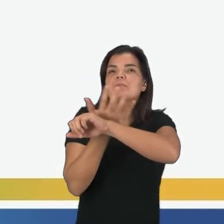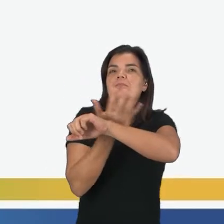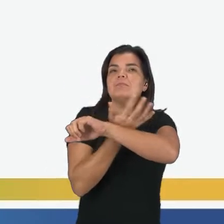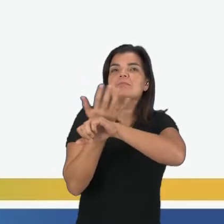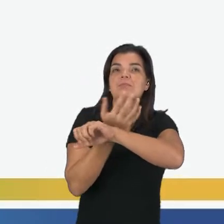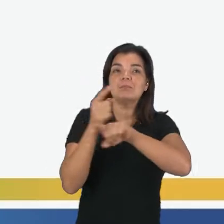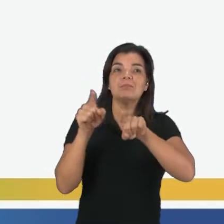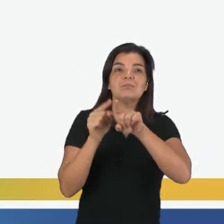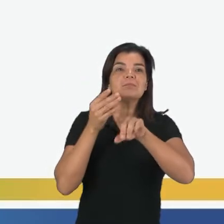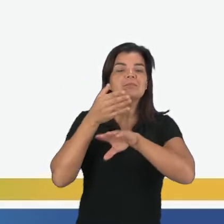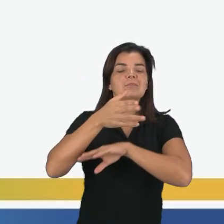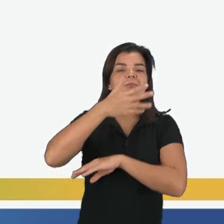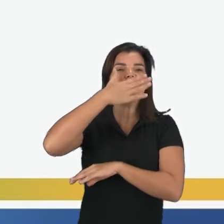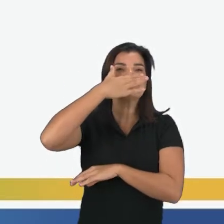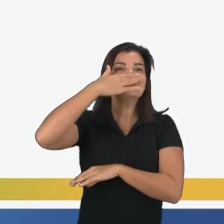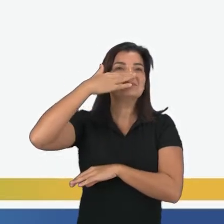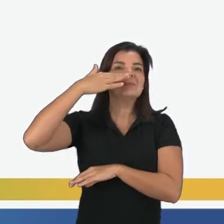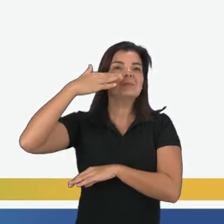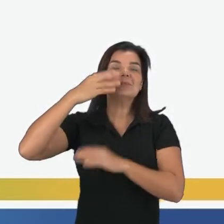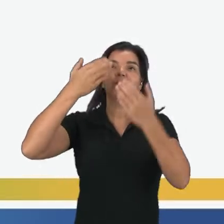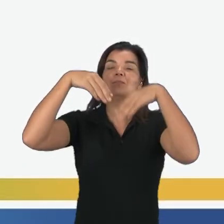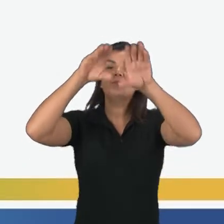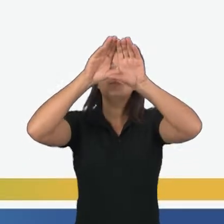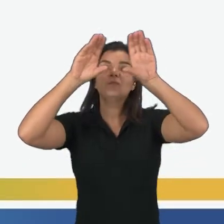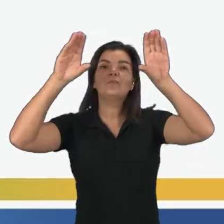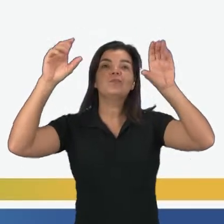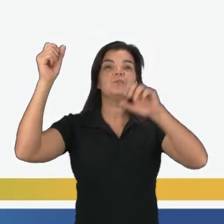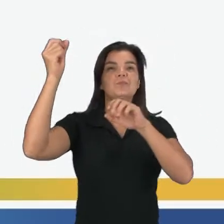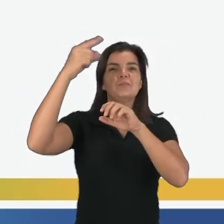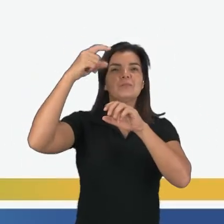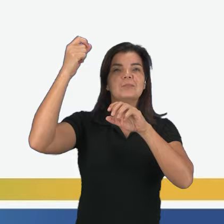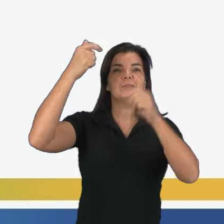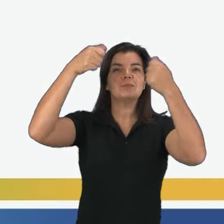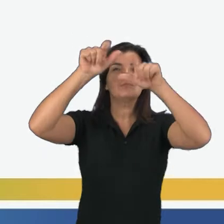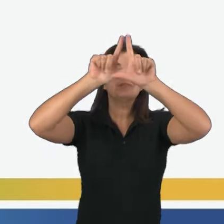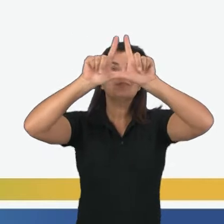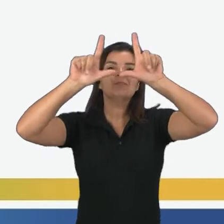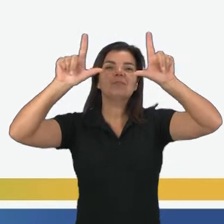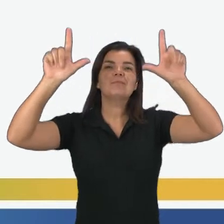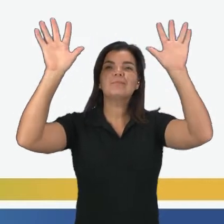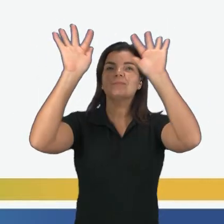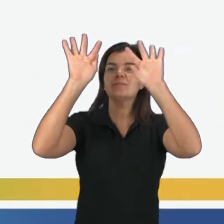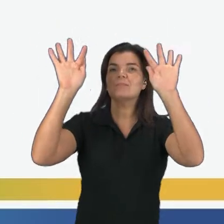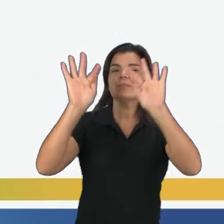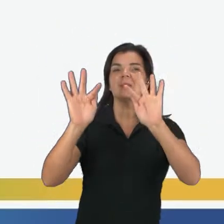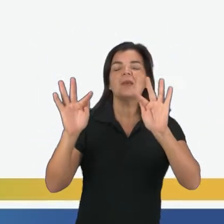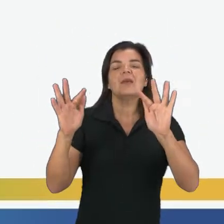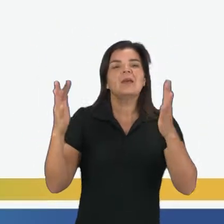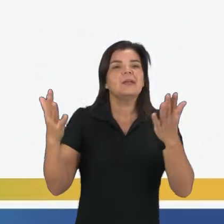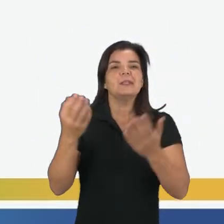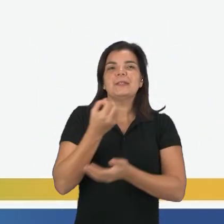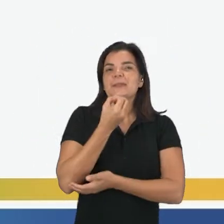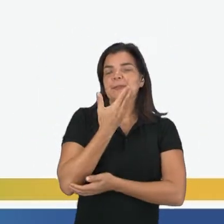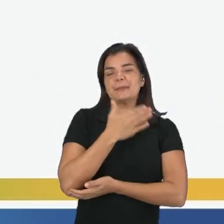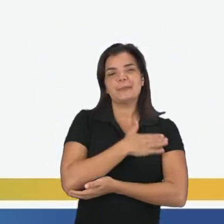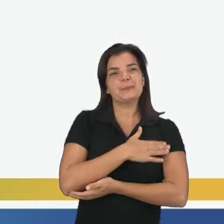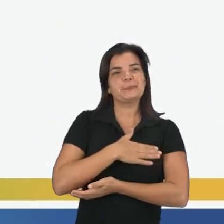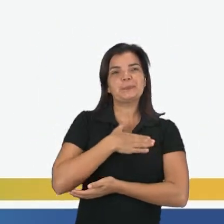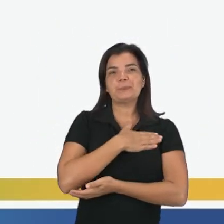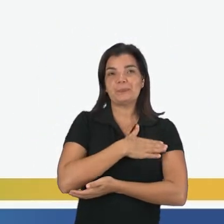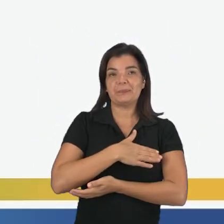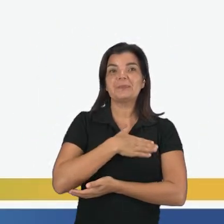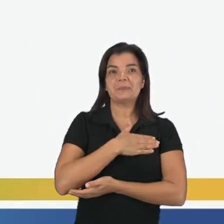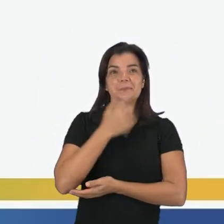verdinho adentrava em nossas narinas. O céu azul límpido irradiava felicidade. Ah, como era